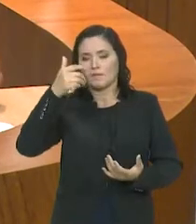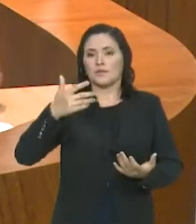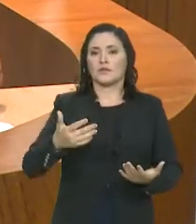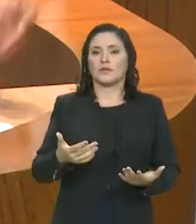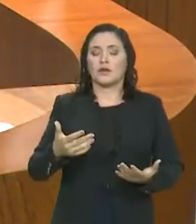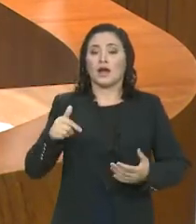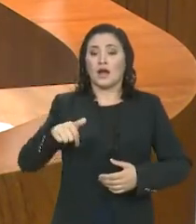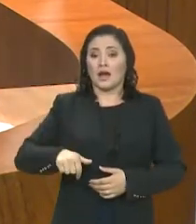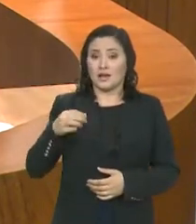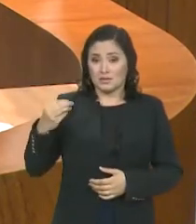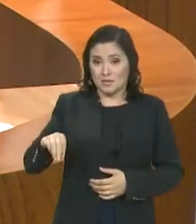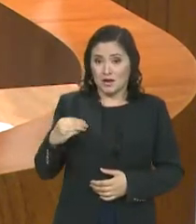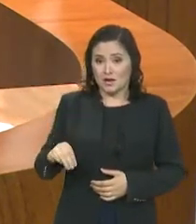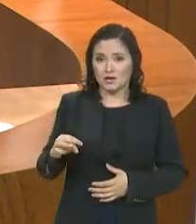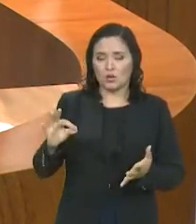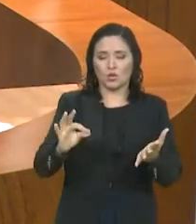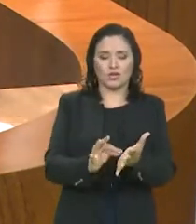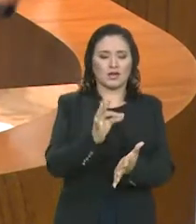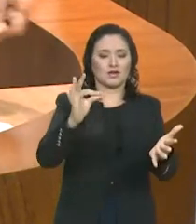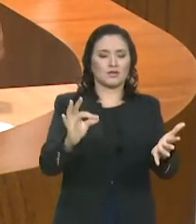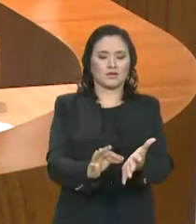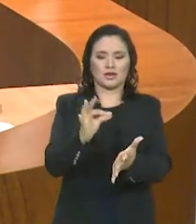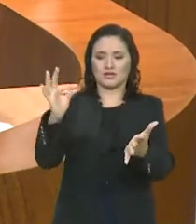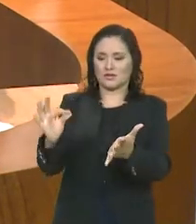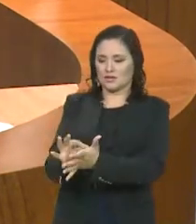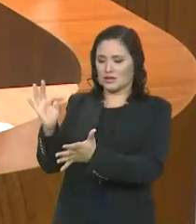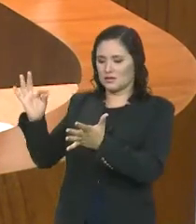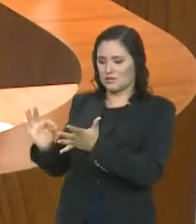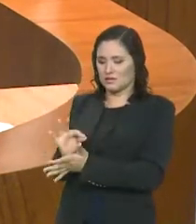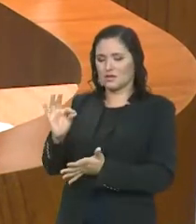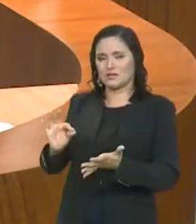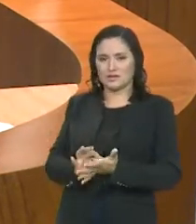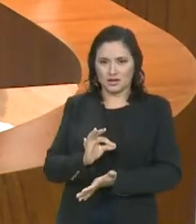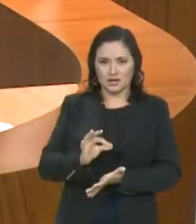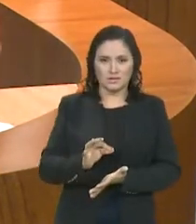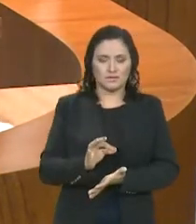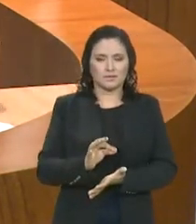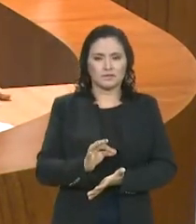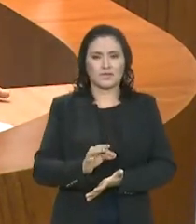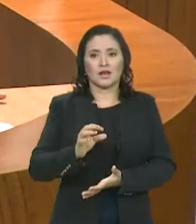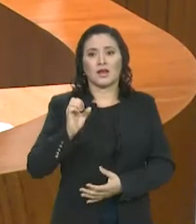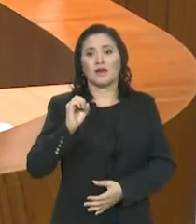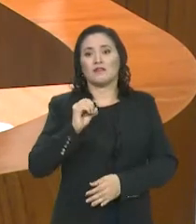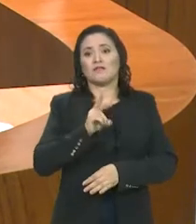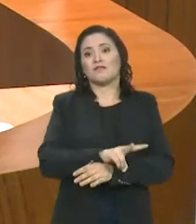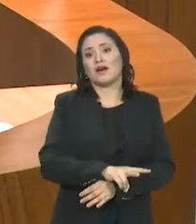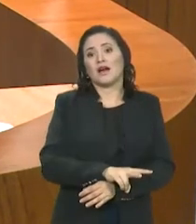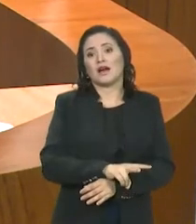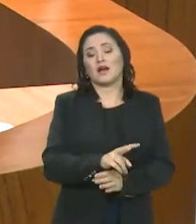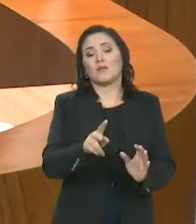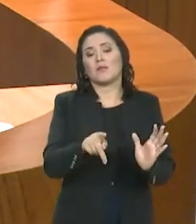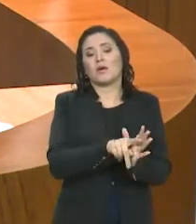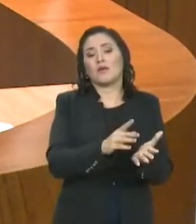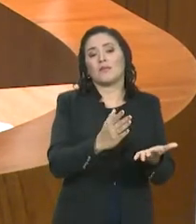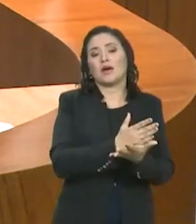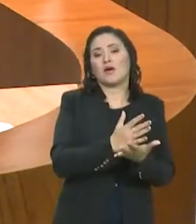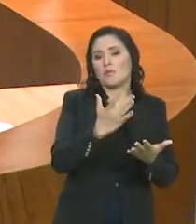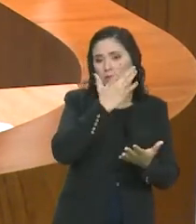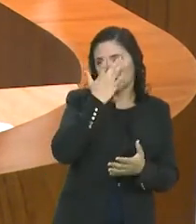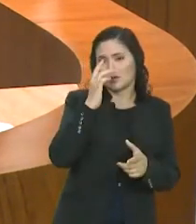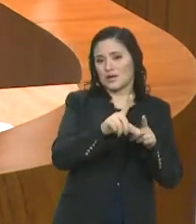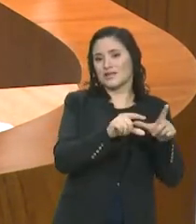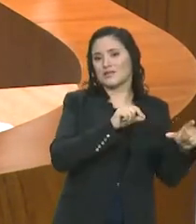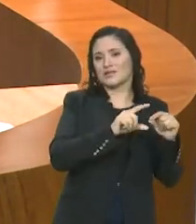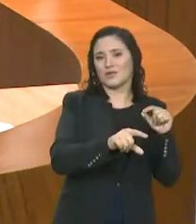cargos comissionados. Verdadeiros cabides de empregos. Nós já denunciamos isso aqui várias vezes. O governo se justificava que não